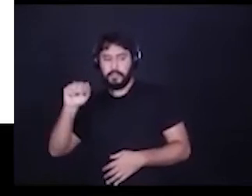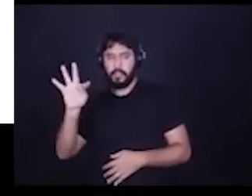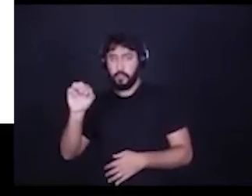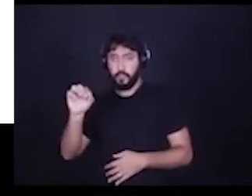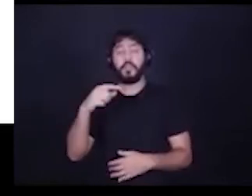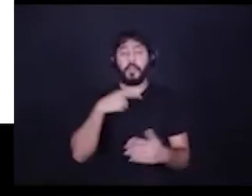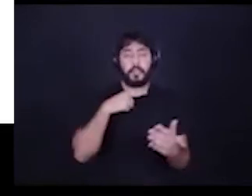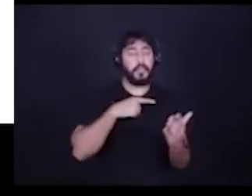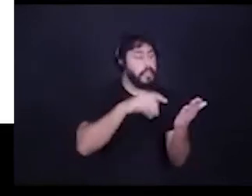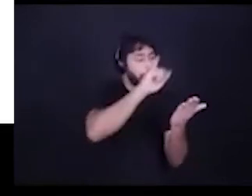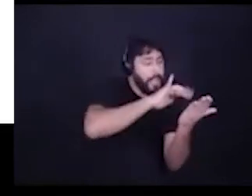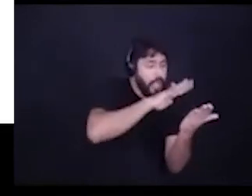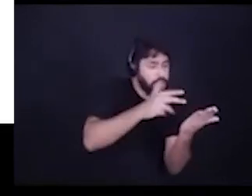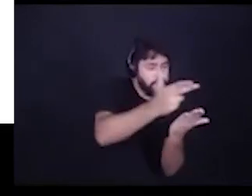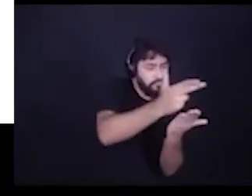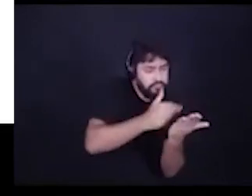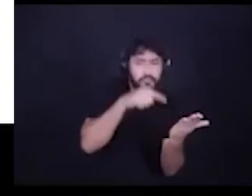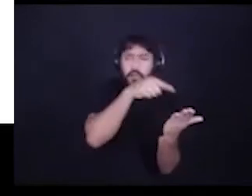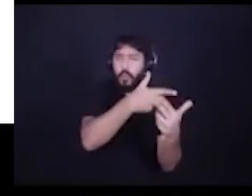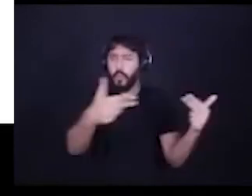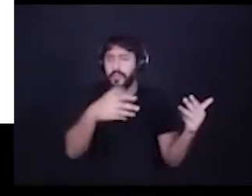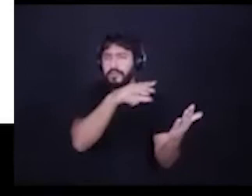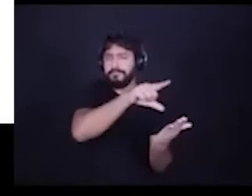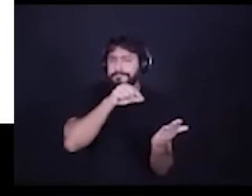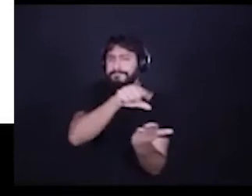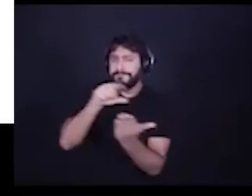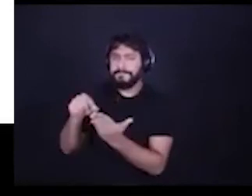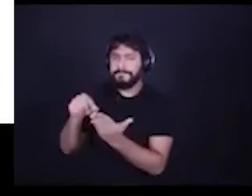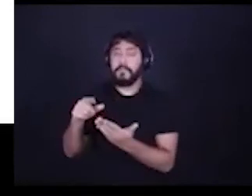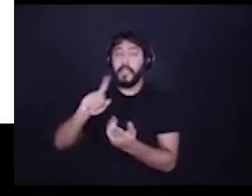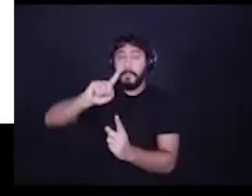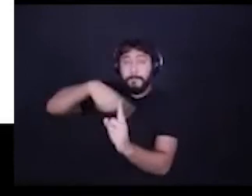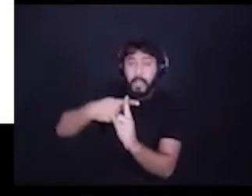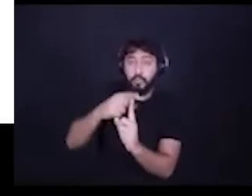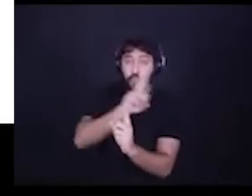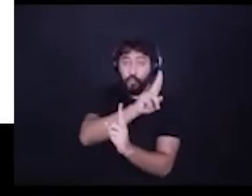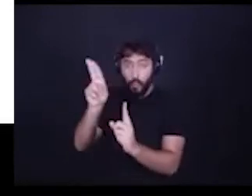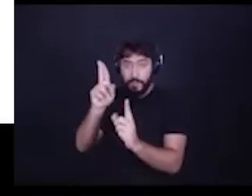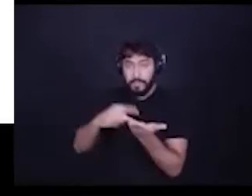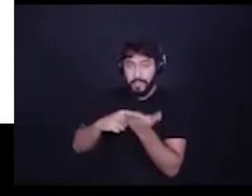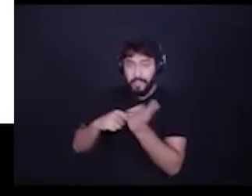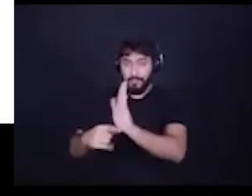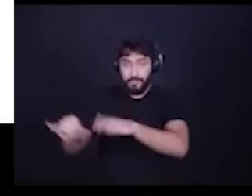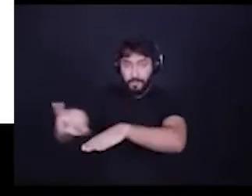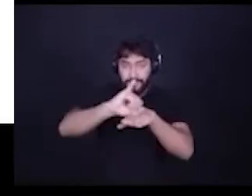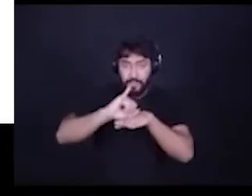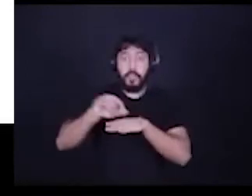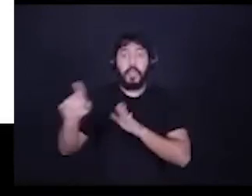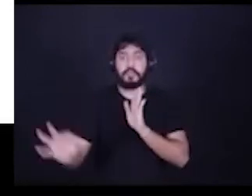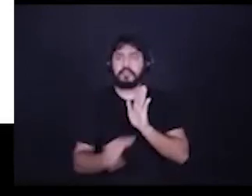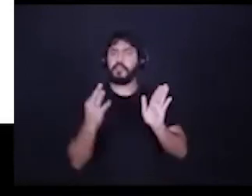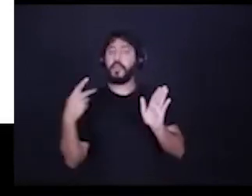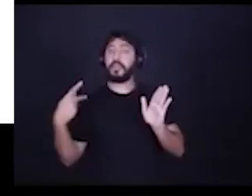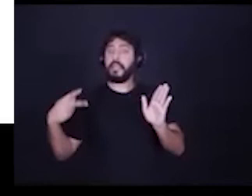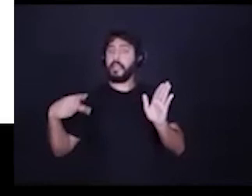dessa visita que eu fiz ao ateliê, com o nome da exposição e essa assinatura dele e esse jeito, né,